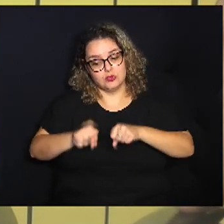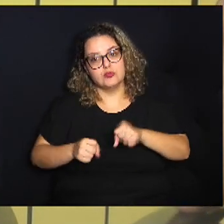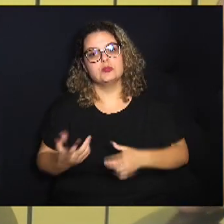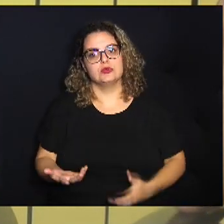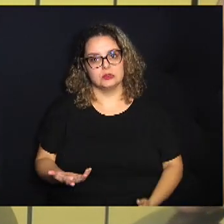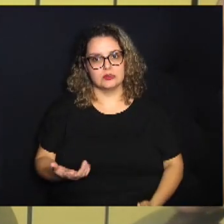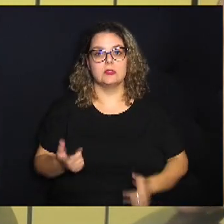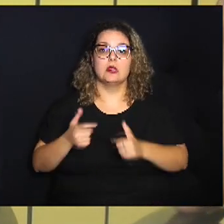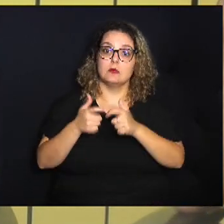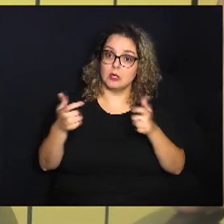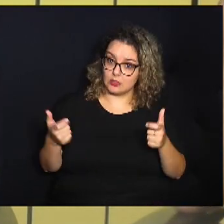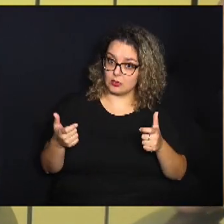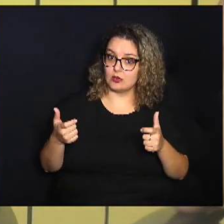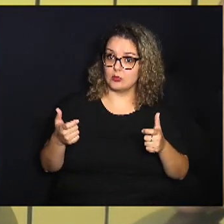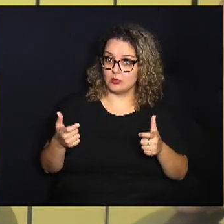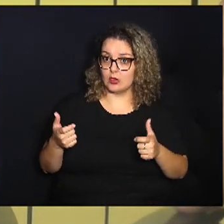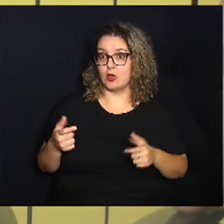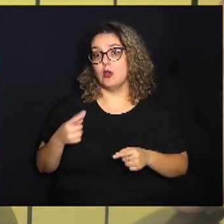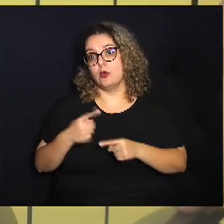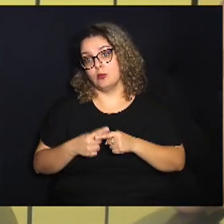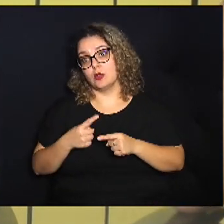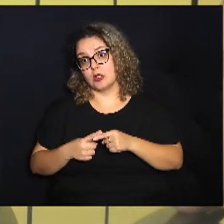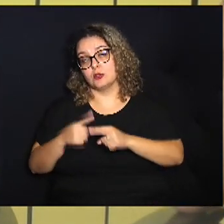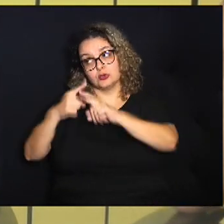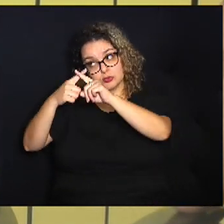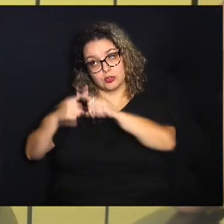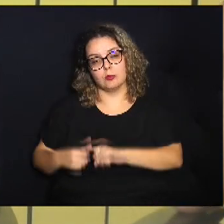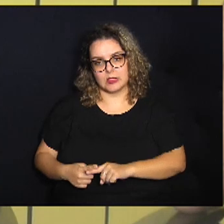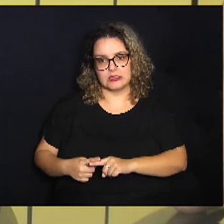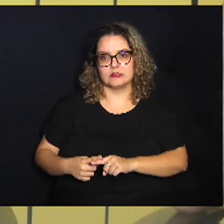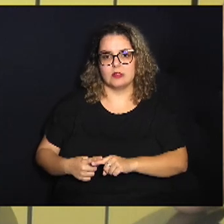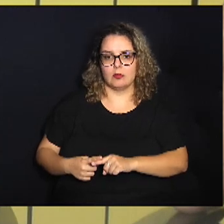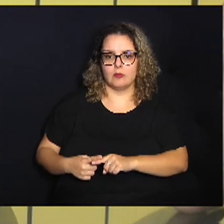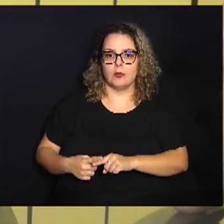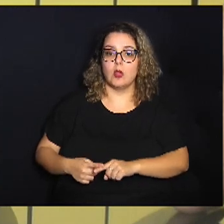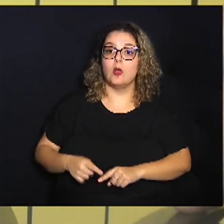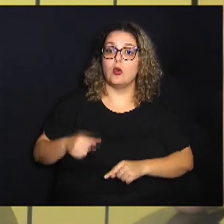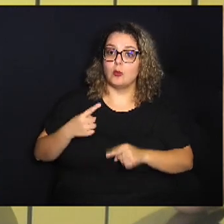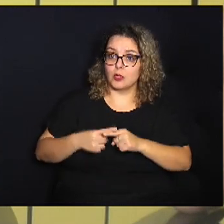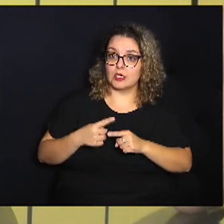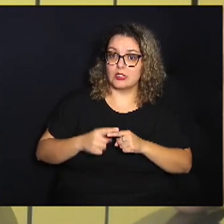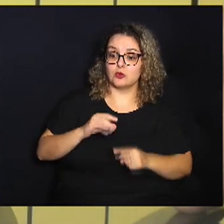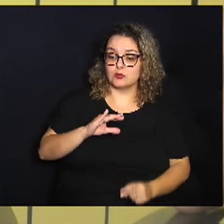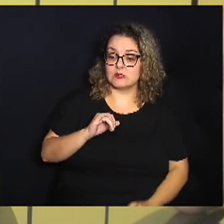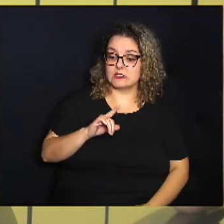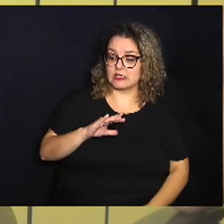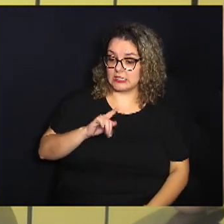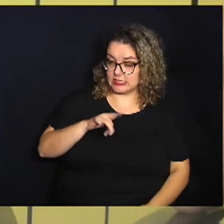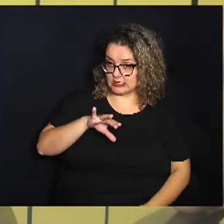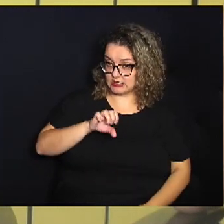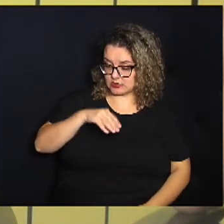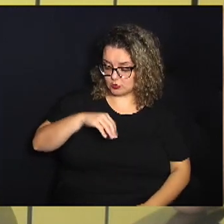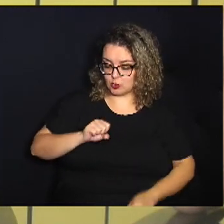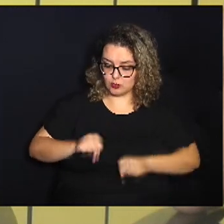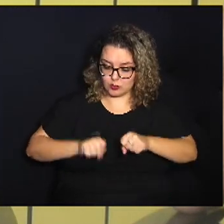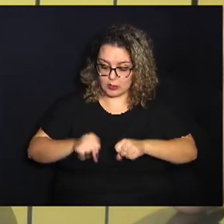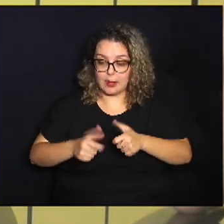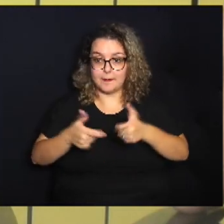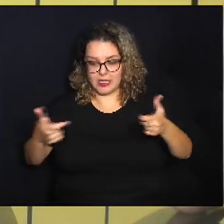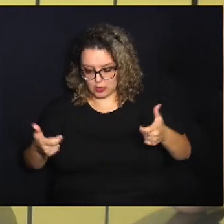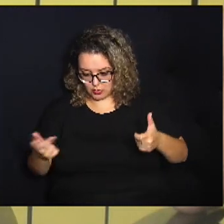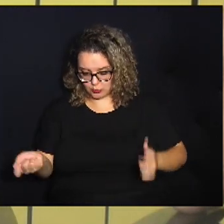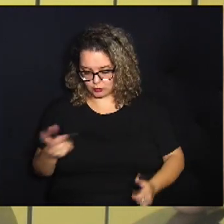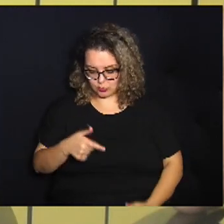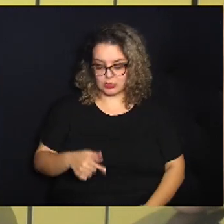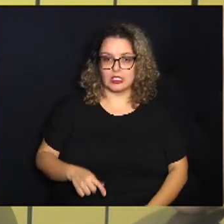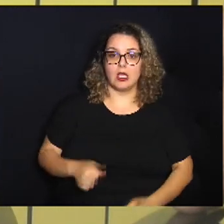volume maior devido ao volume da prova, né? Na prova, o volume do ciclismo é maior que a corrida. Então, a gente vai mesclando isso e